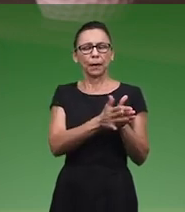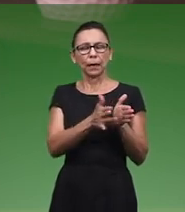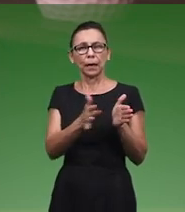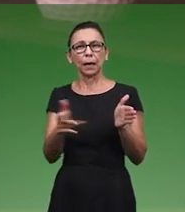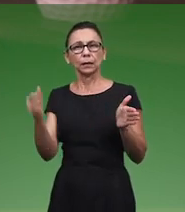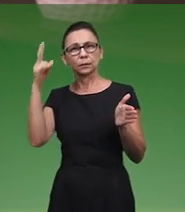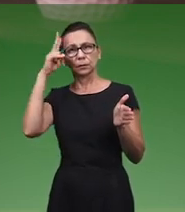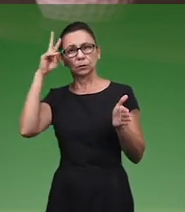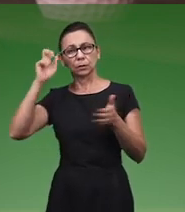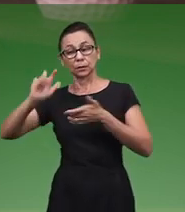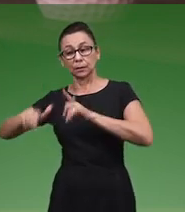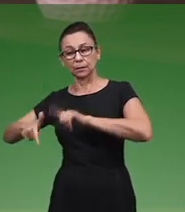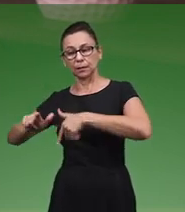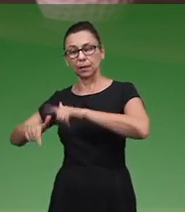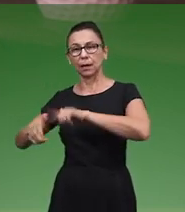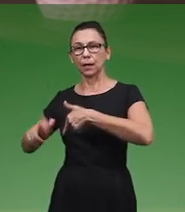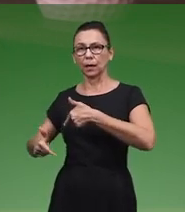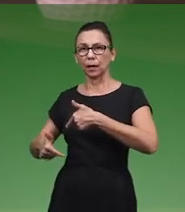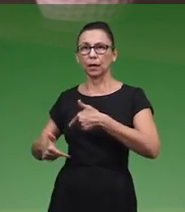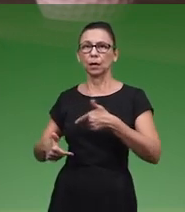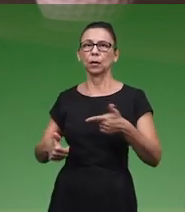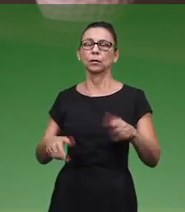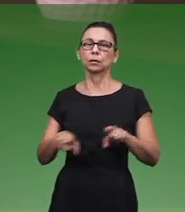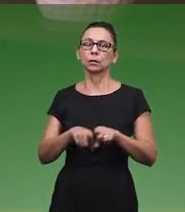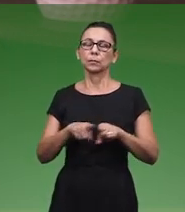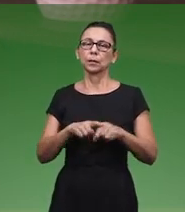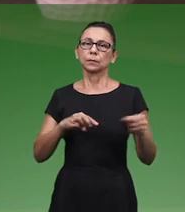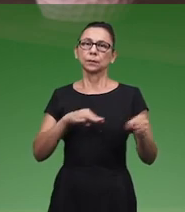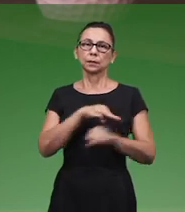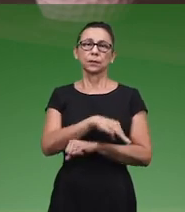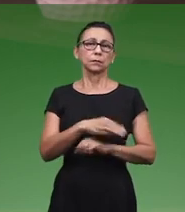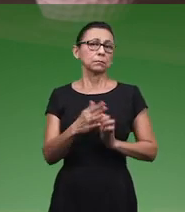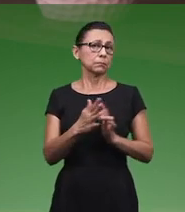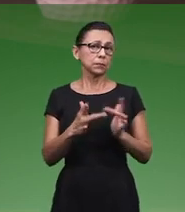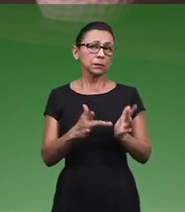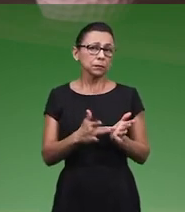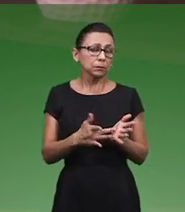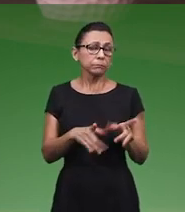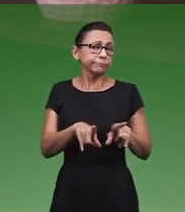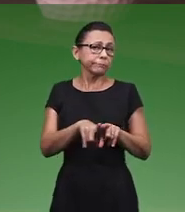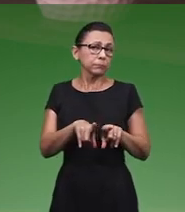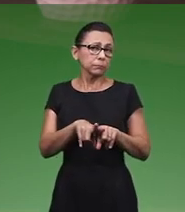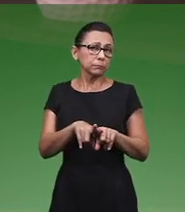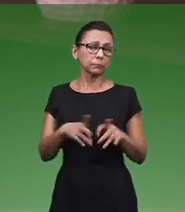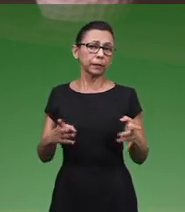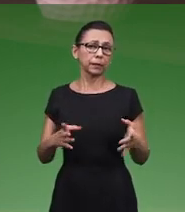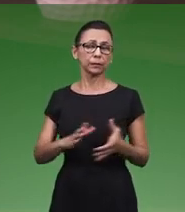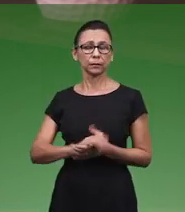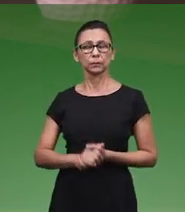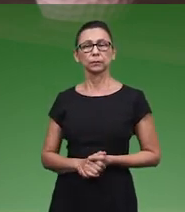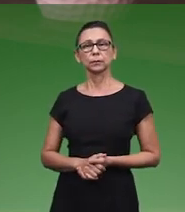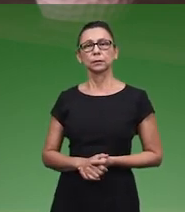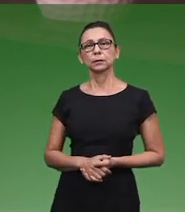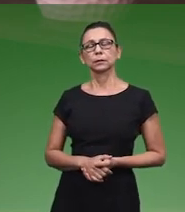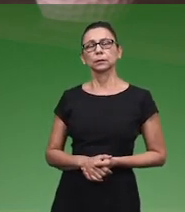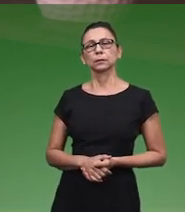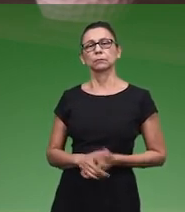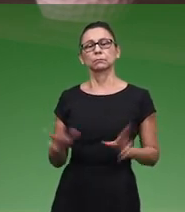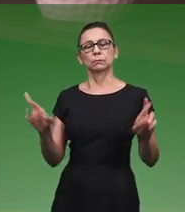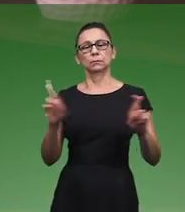foi a história de Israel, durante também o ministério de Jesus e, inclusive, tendo a